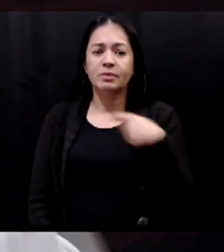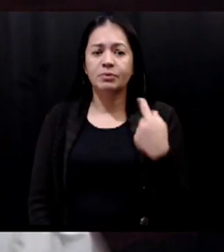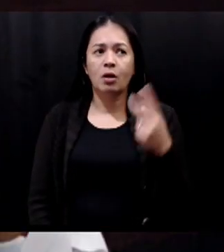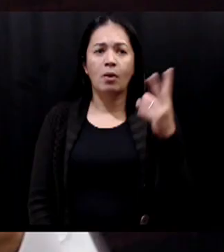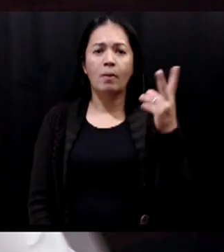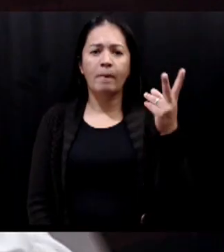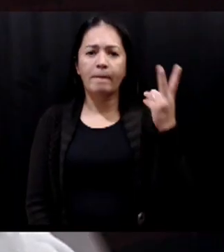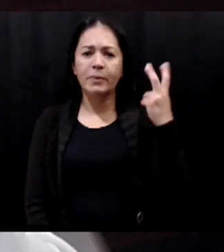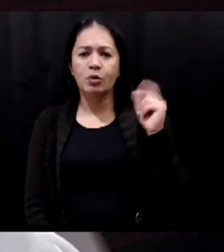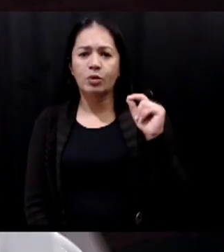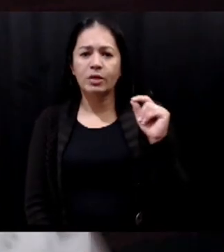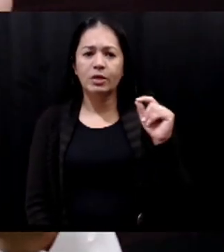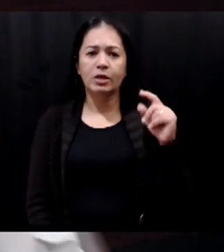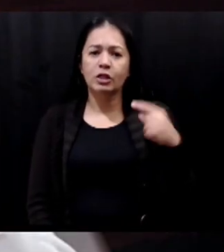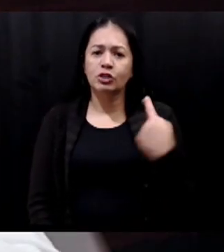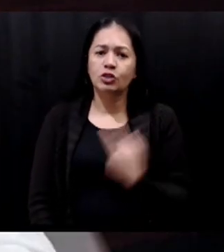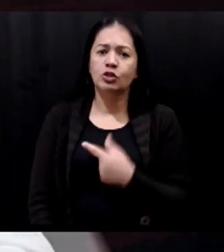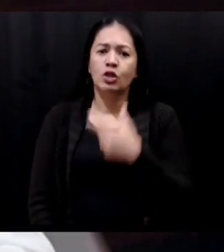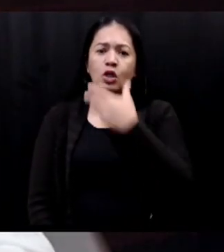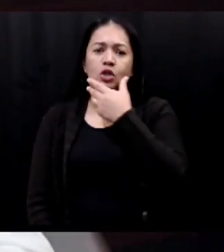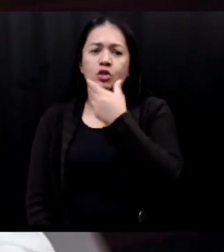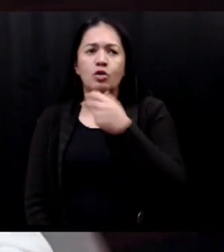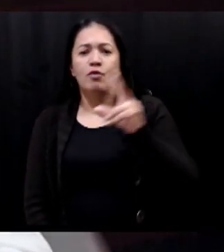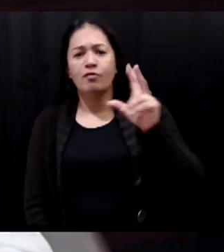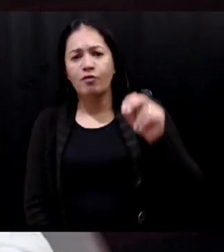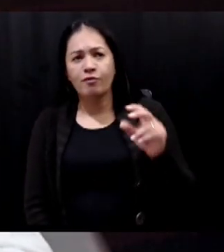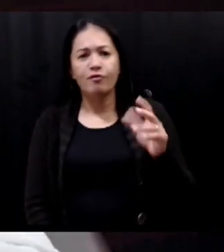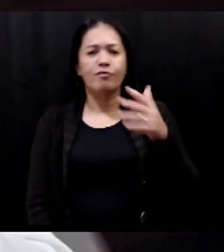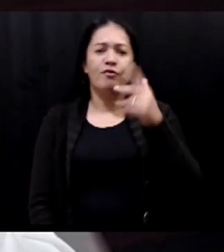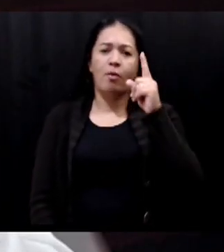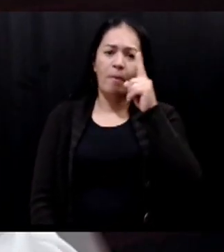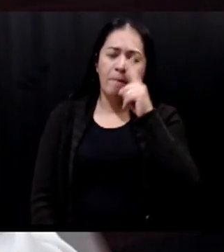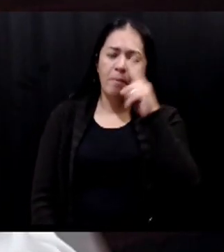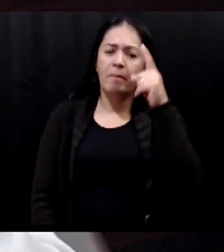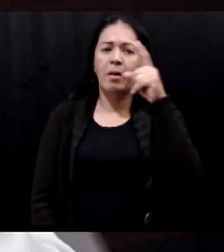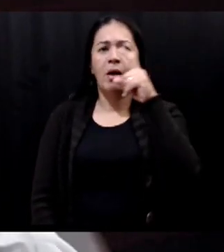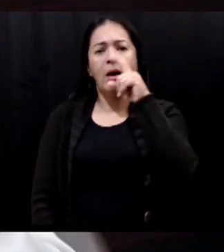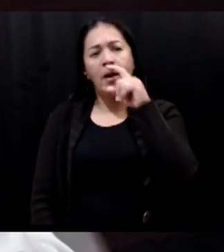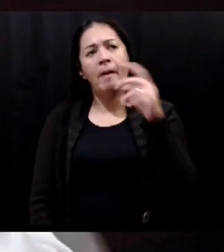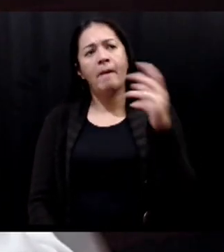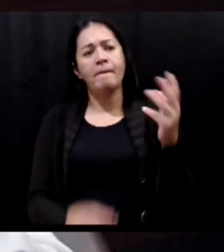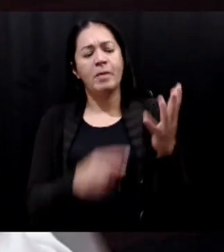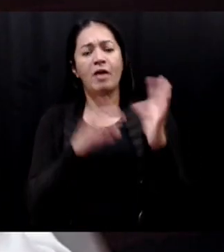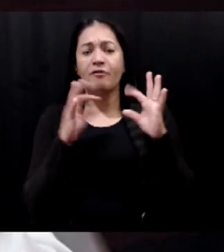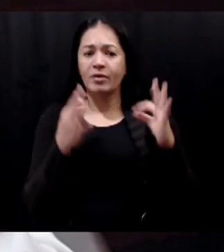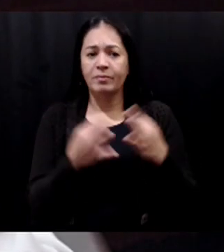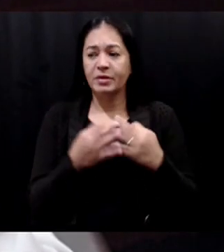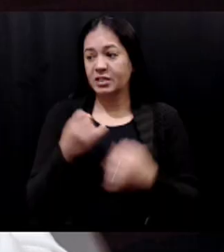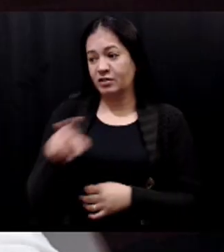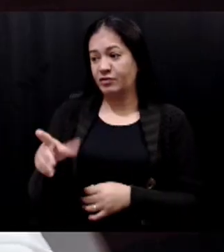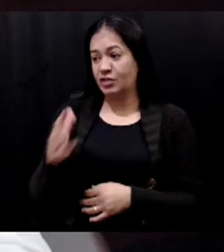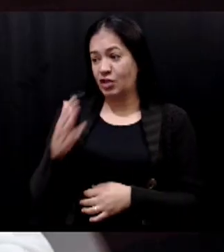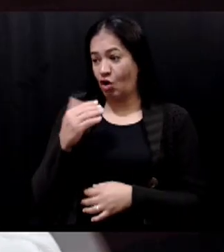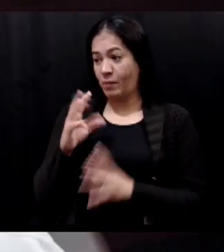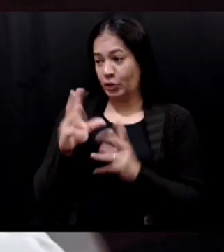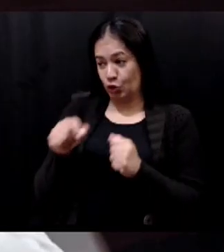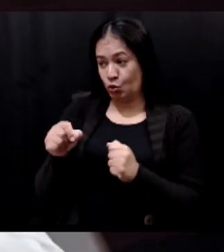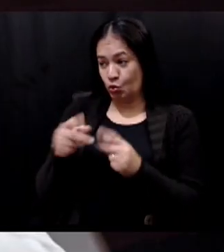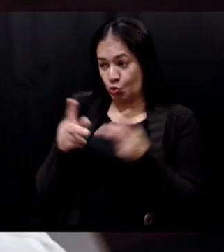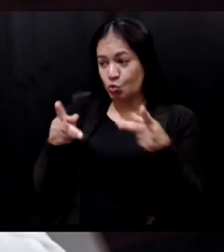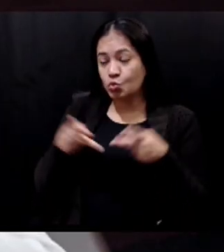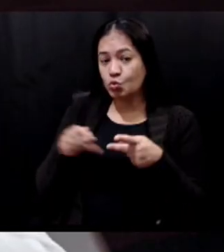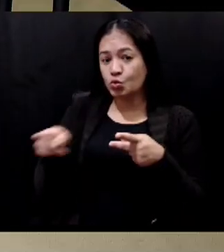pais, avós, tios, pessoas de nossa referência, que, olha, se você não comer toda a comida que está no prato, você não vai